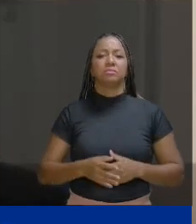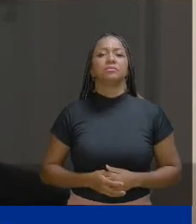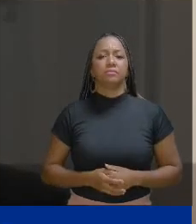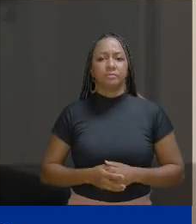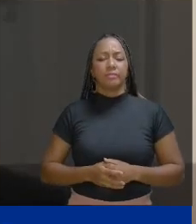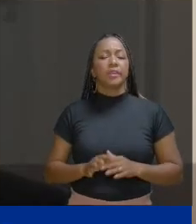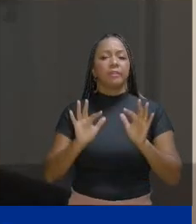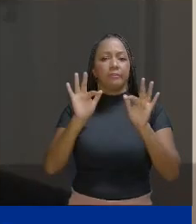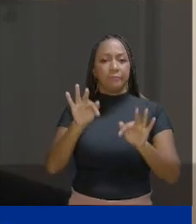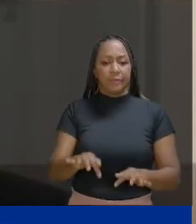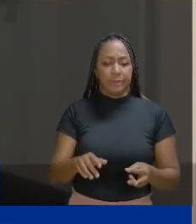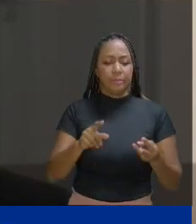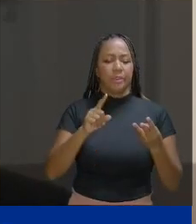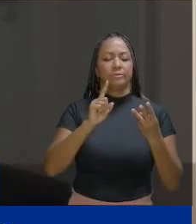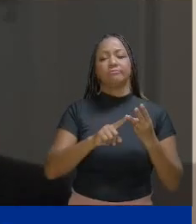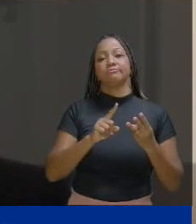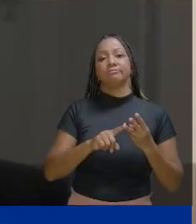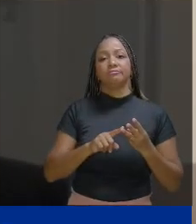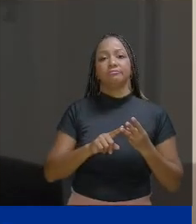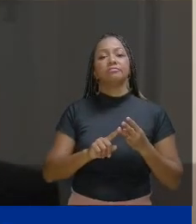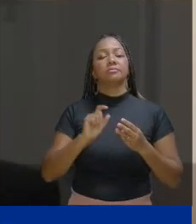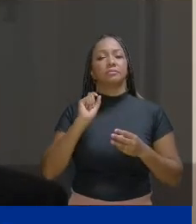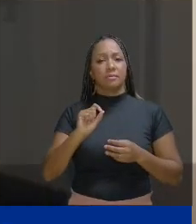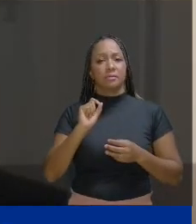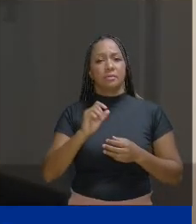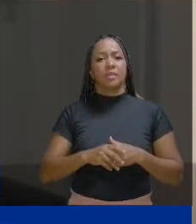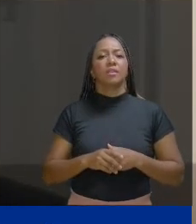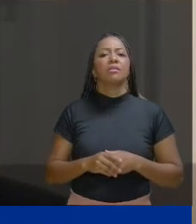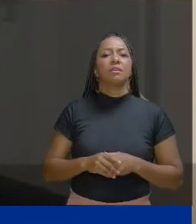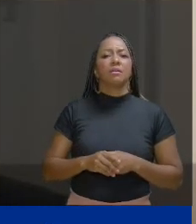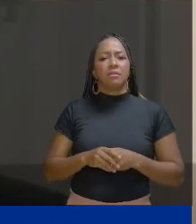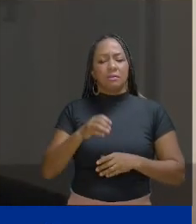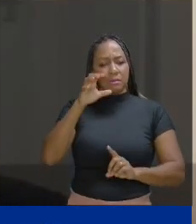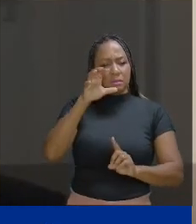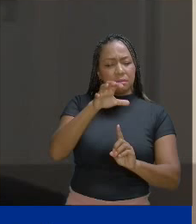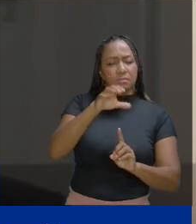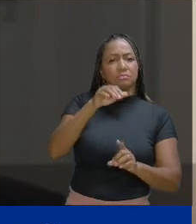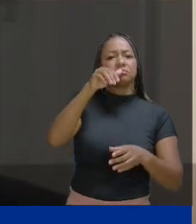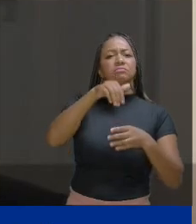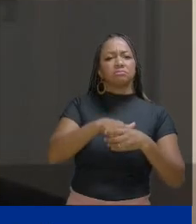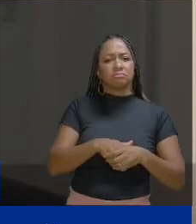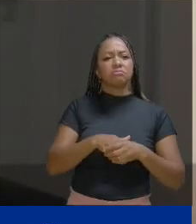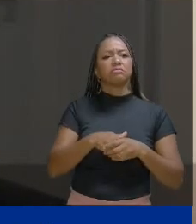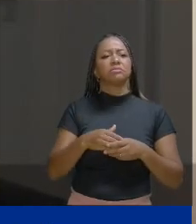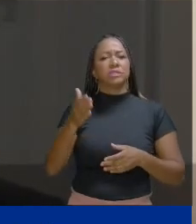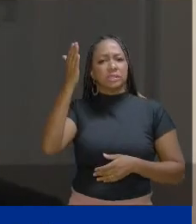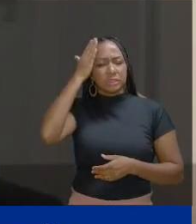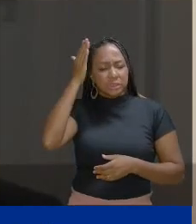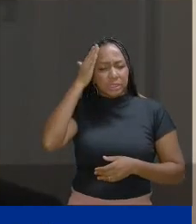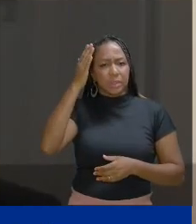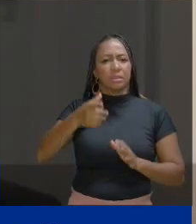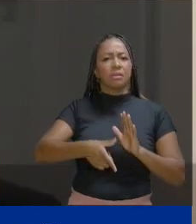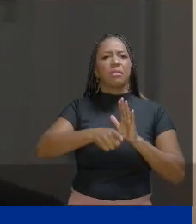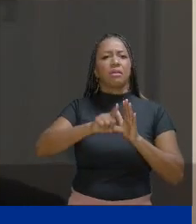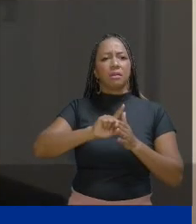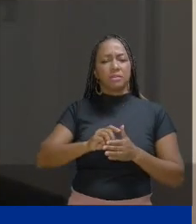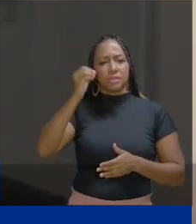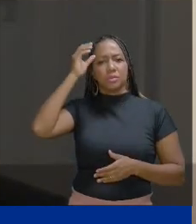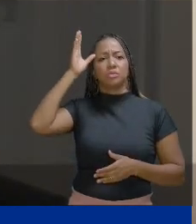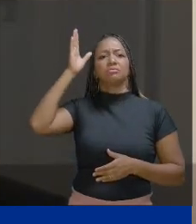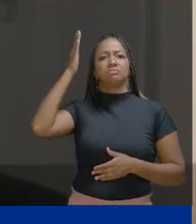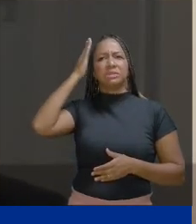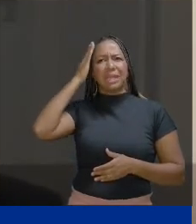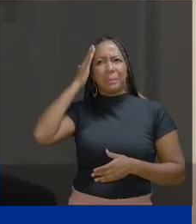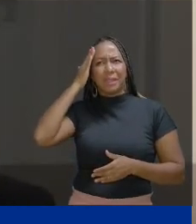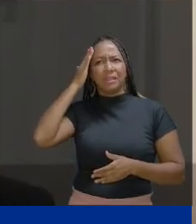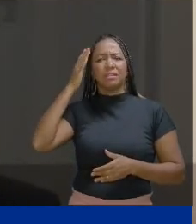E, finalmente, em terceiro lugar, para captação ilícita de sufrágio é necessária anuência ou prévio conhecimento. E aqui, mais